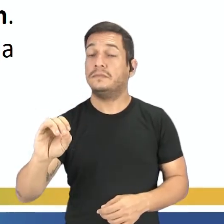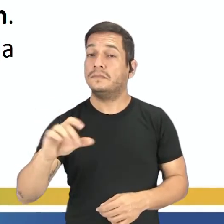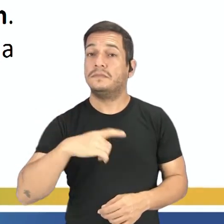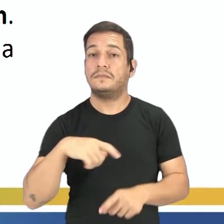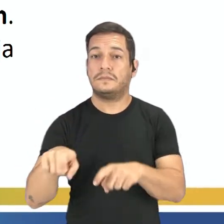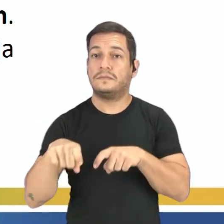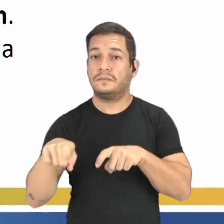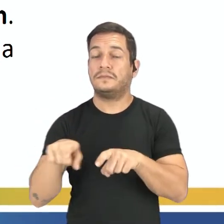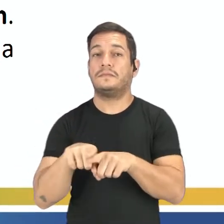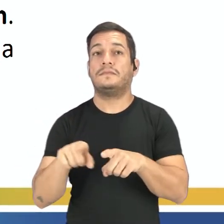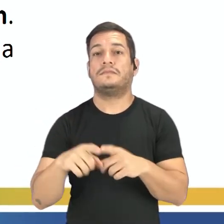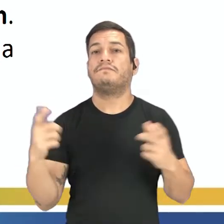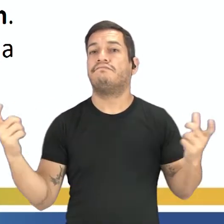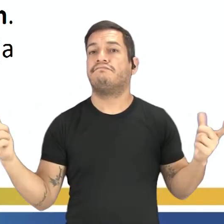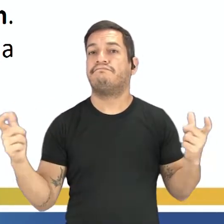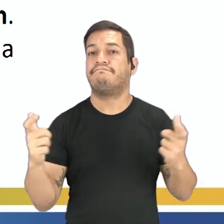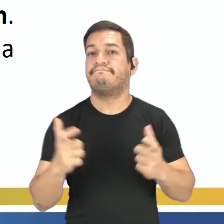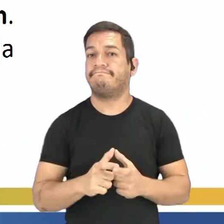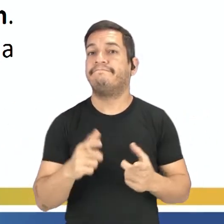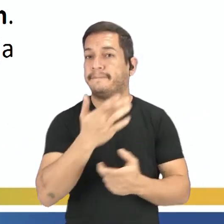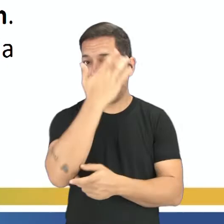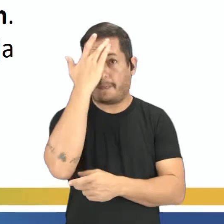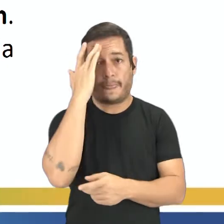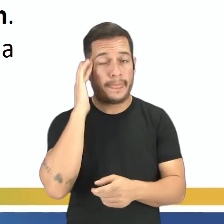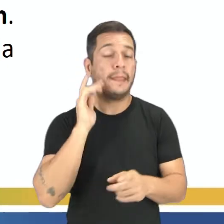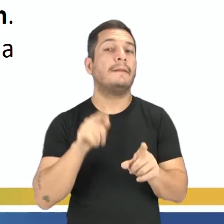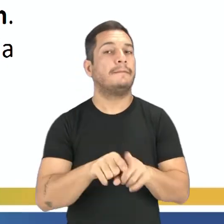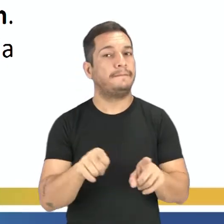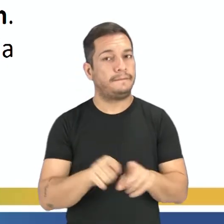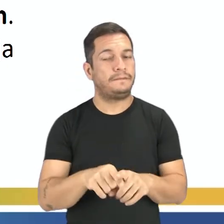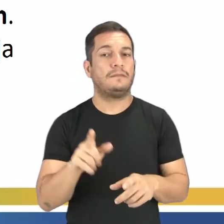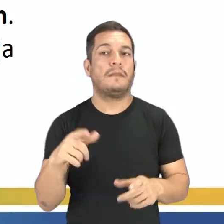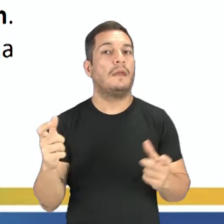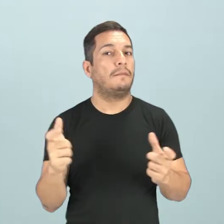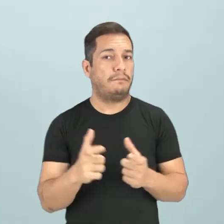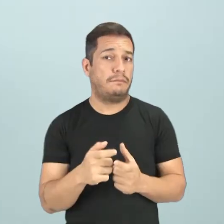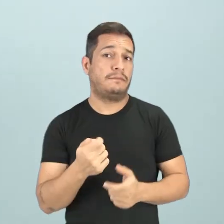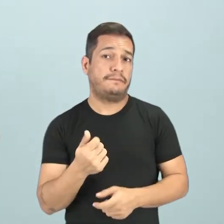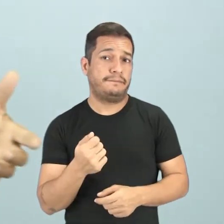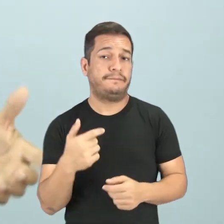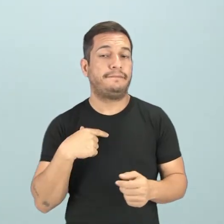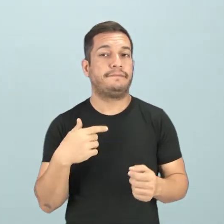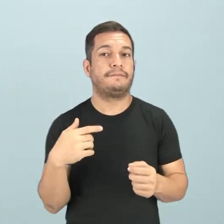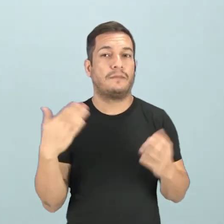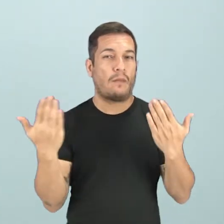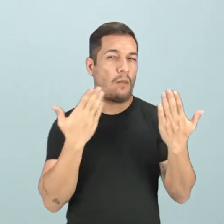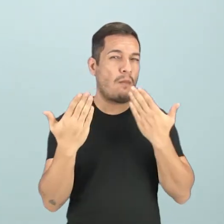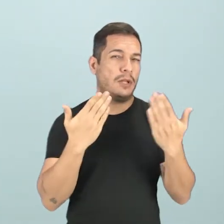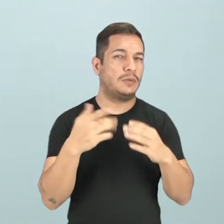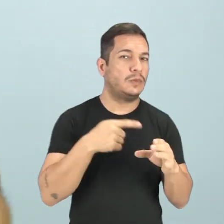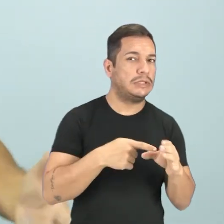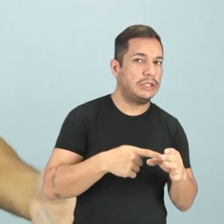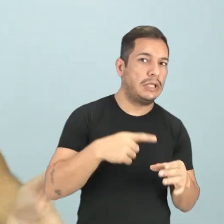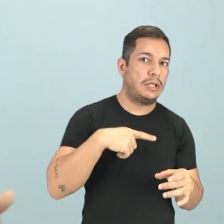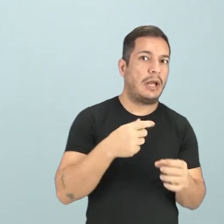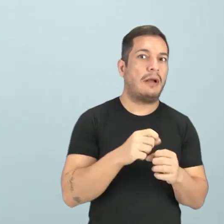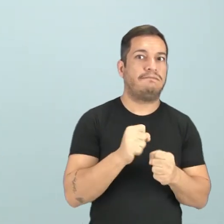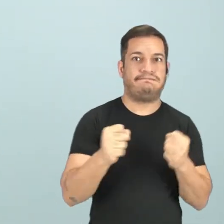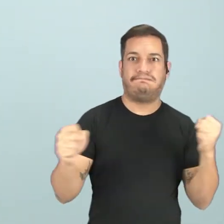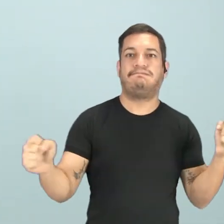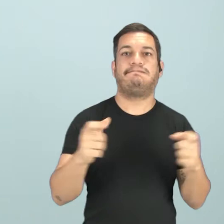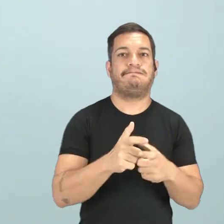existe uma menor aglomeração de pessoas, né? O adensamento de pessoa é pequeno. Em relação à cidade, não, você tem um adensamento